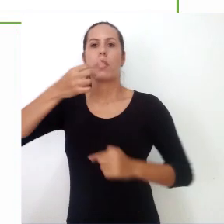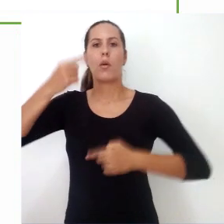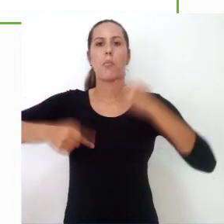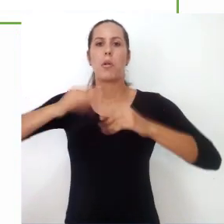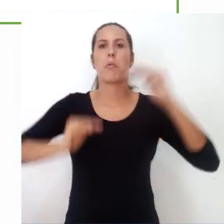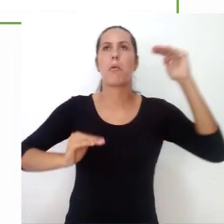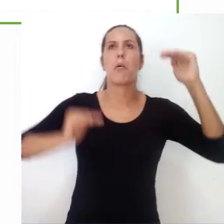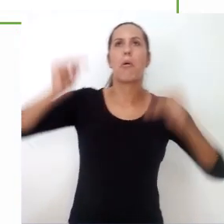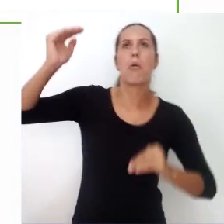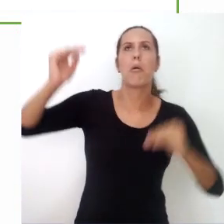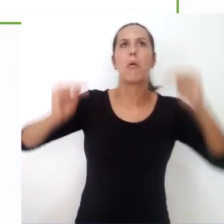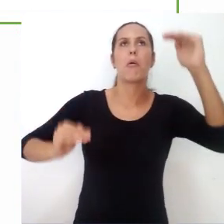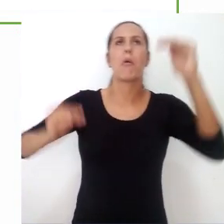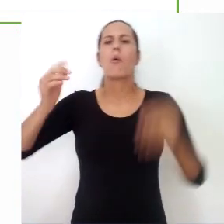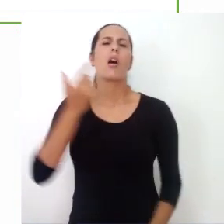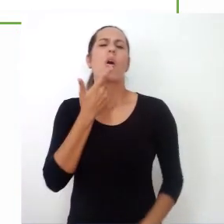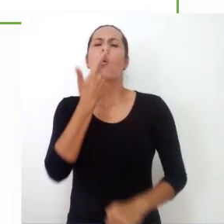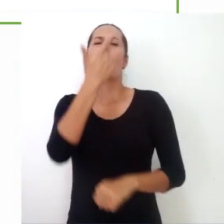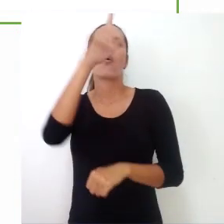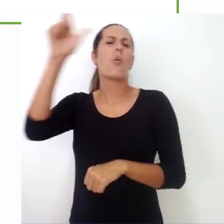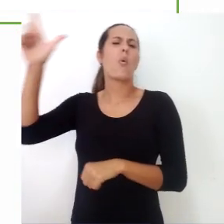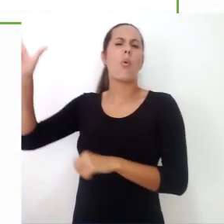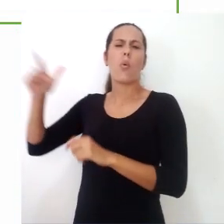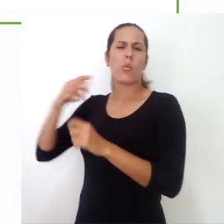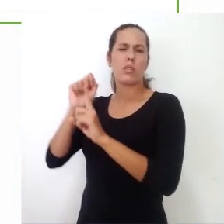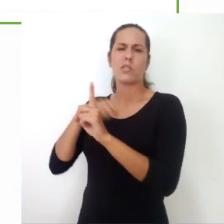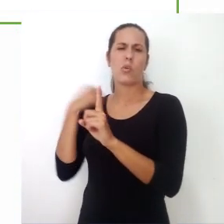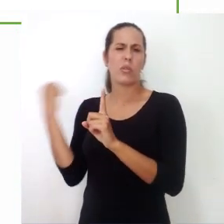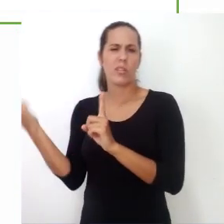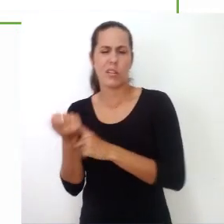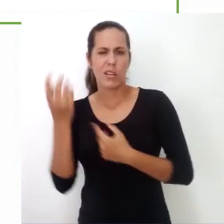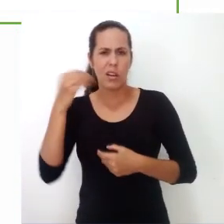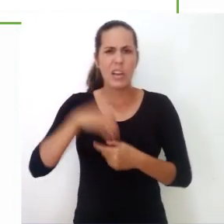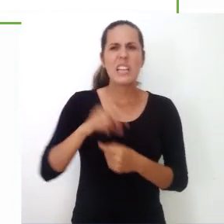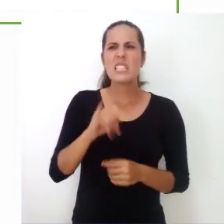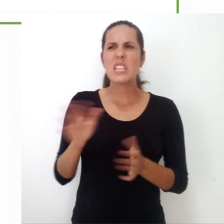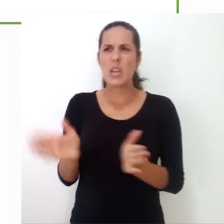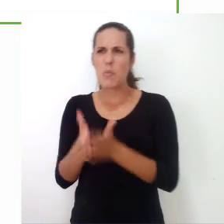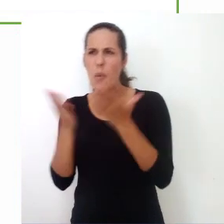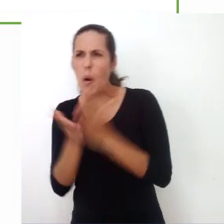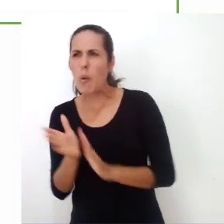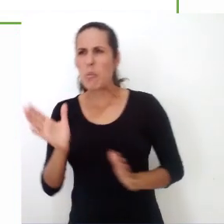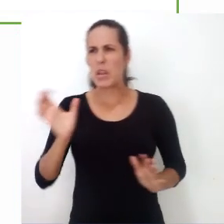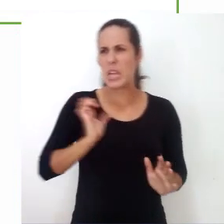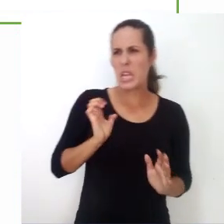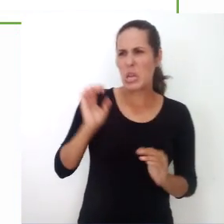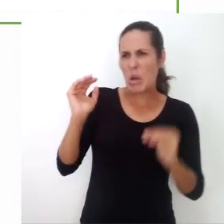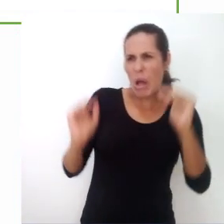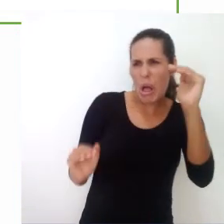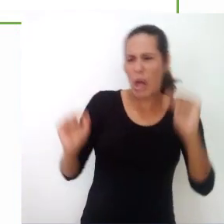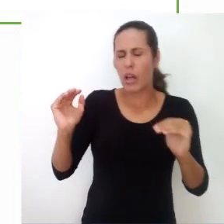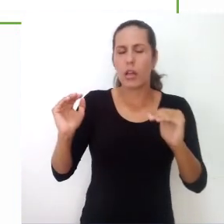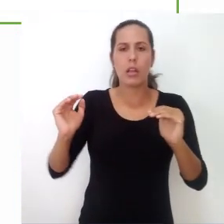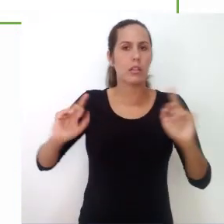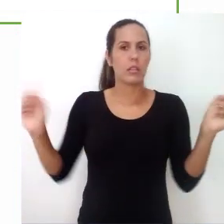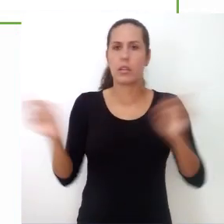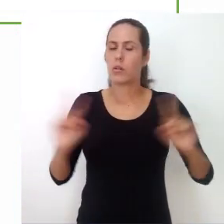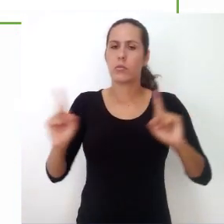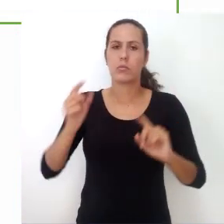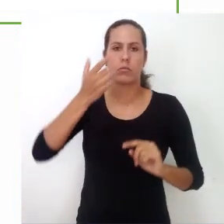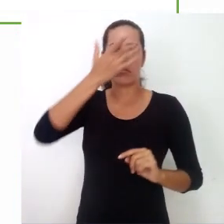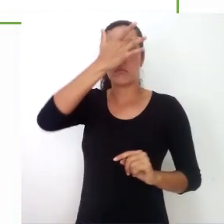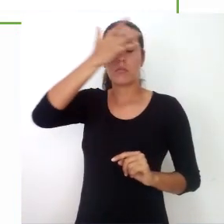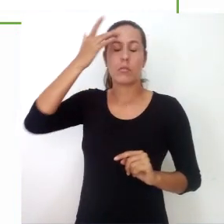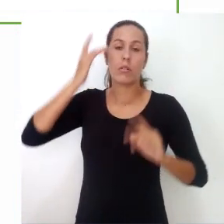política e outra, de origem nacional, social, se o ser humano nasceu pobre ou rico, todos